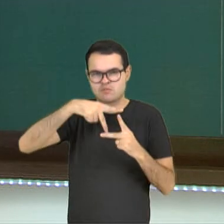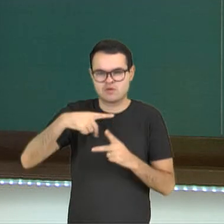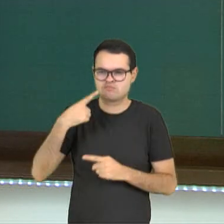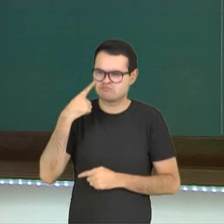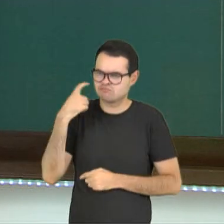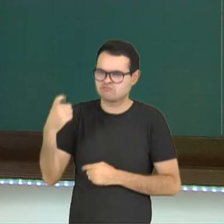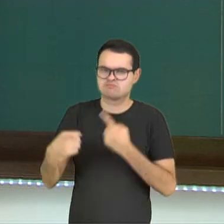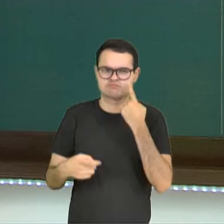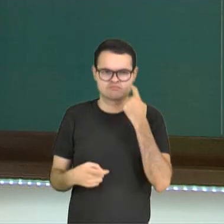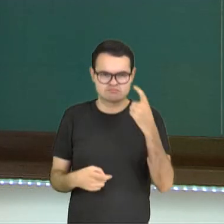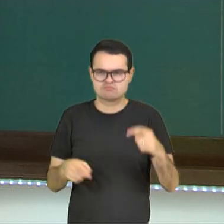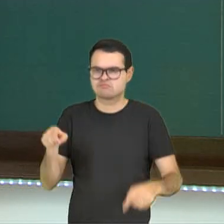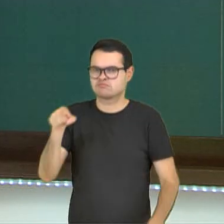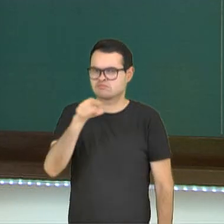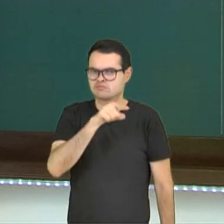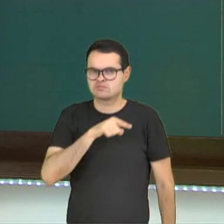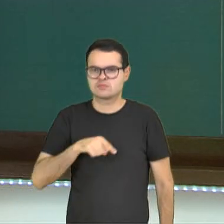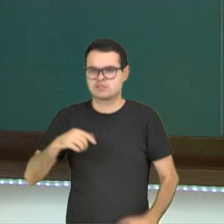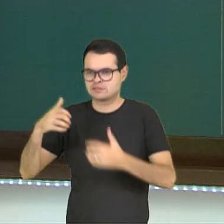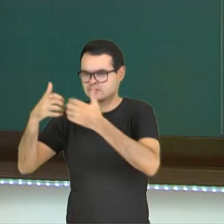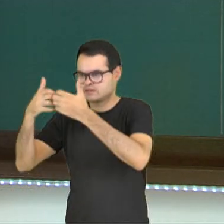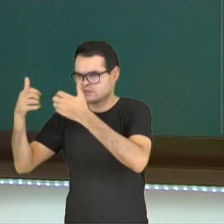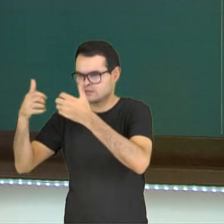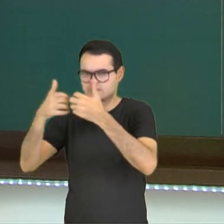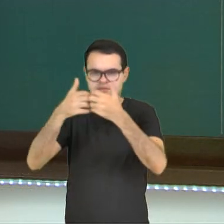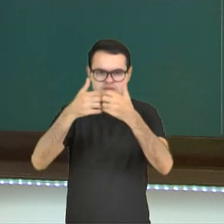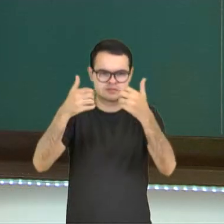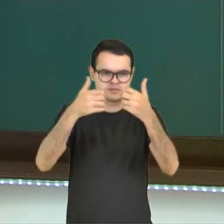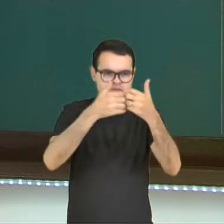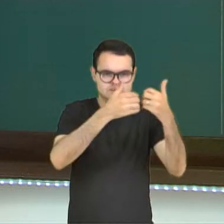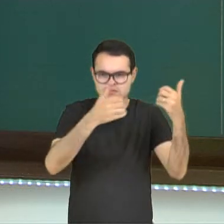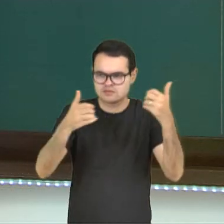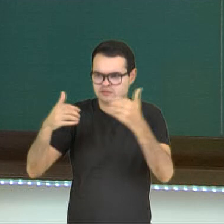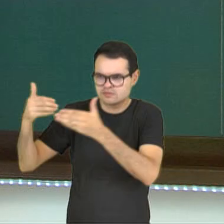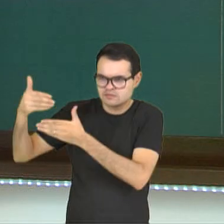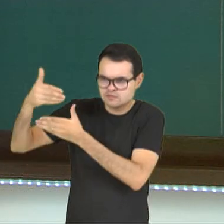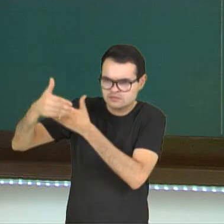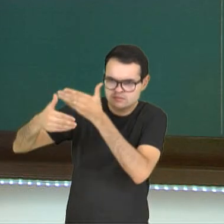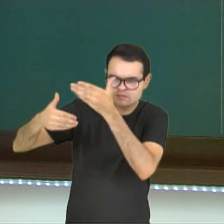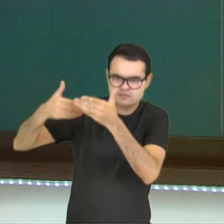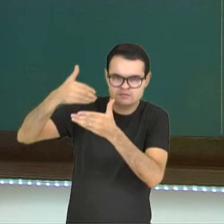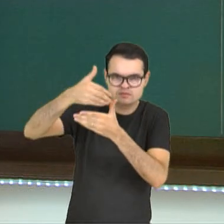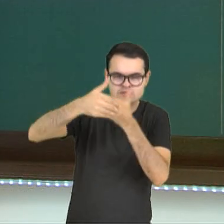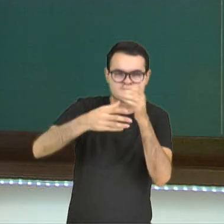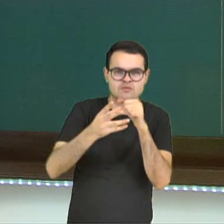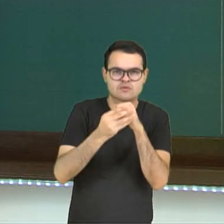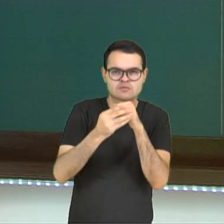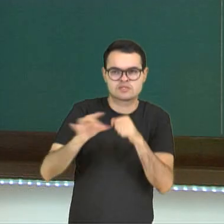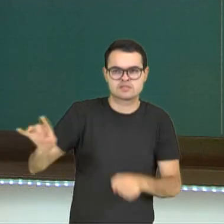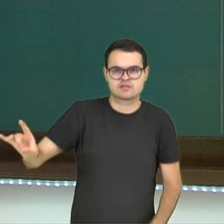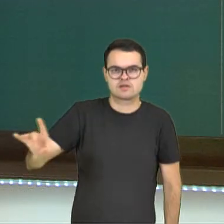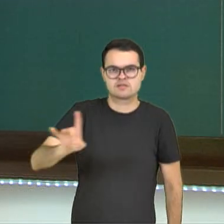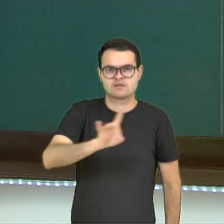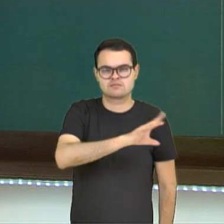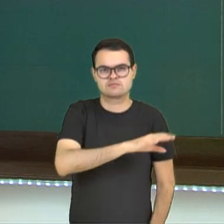ver bem separados com o tempo no desenvolver do conhecimento de cada um,